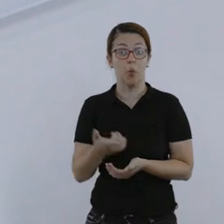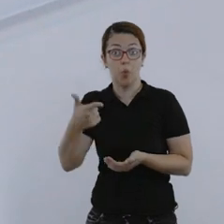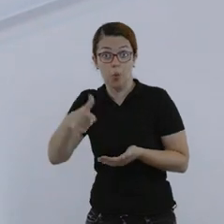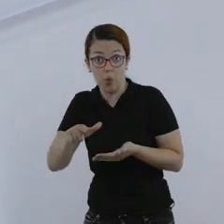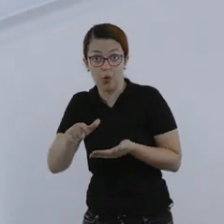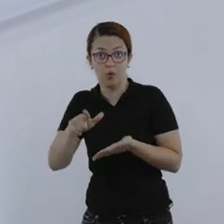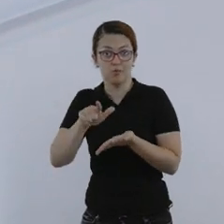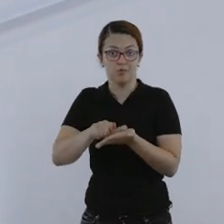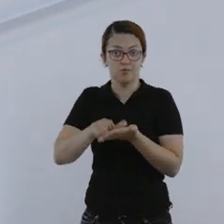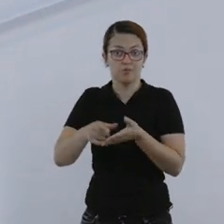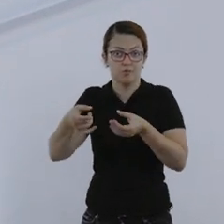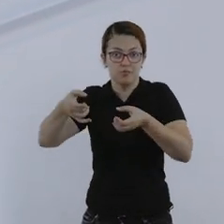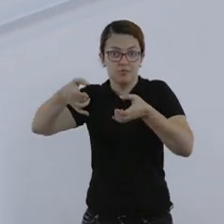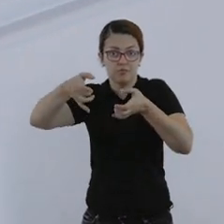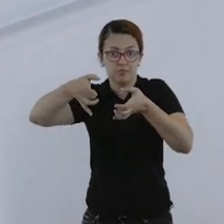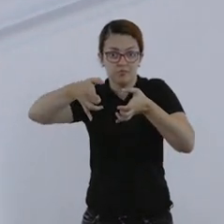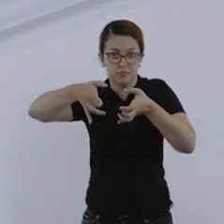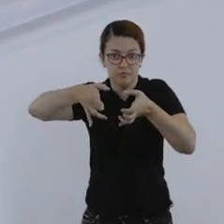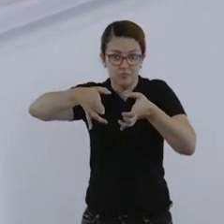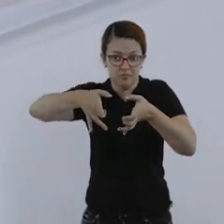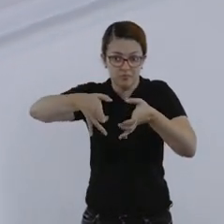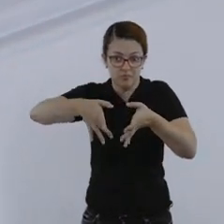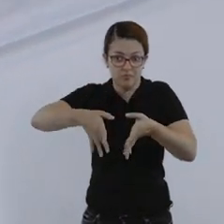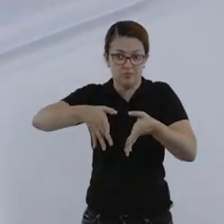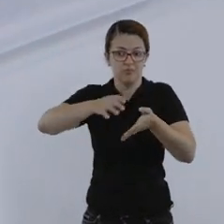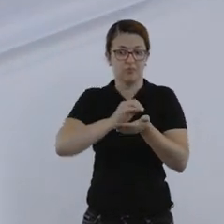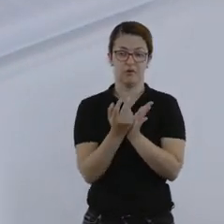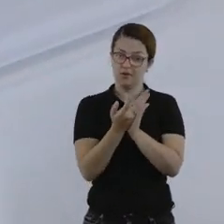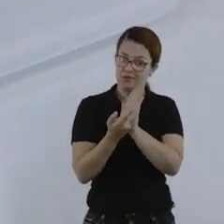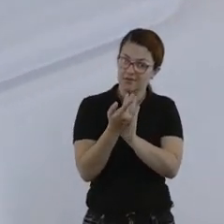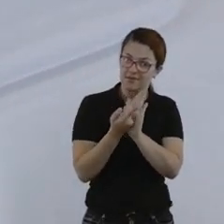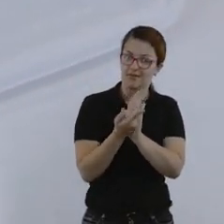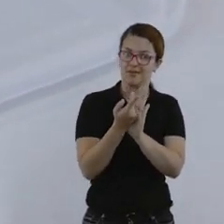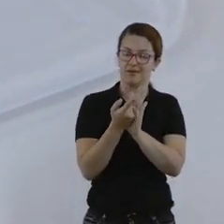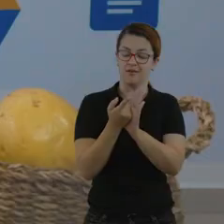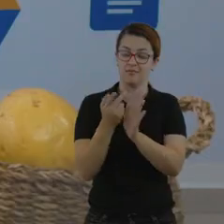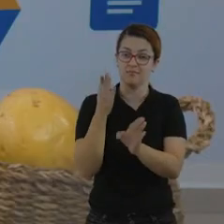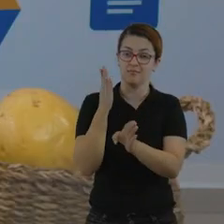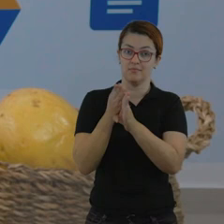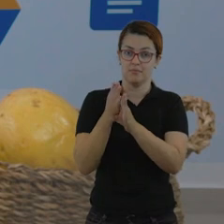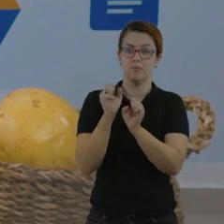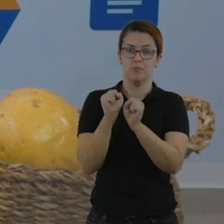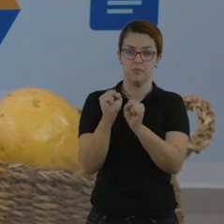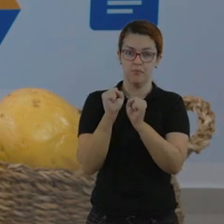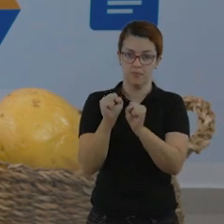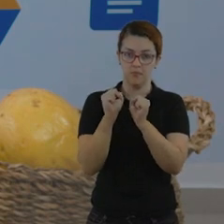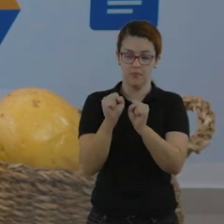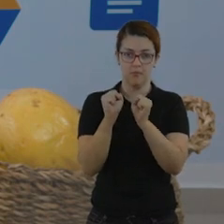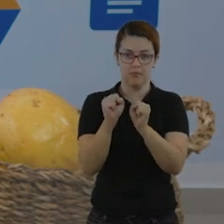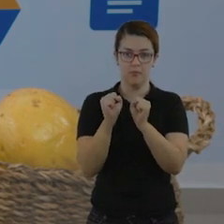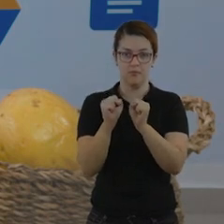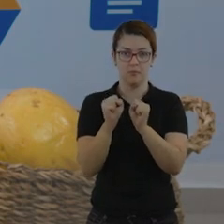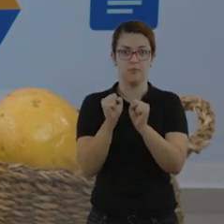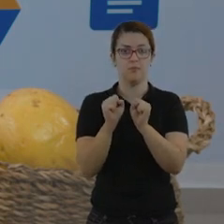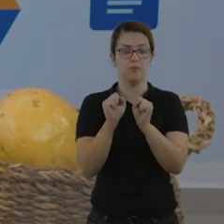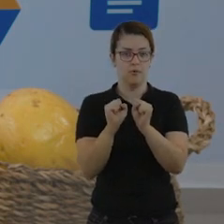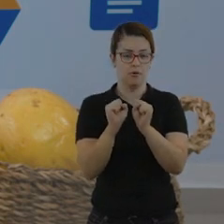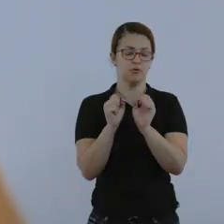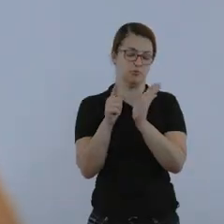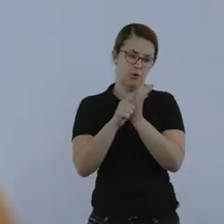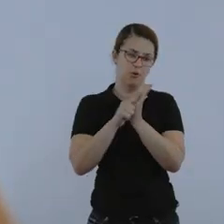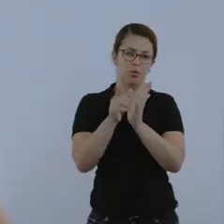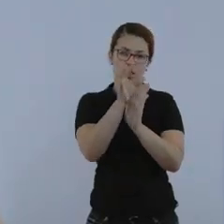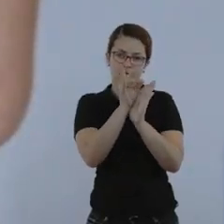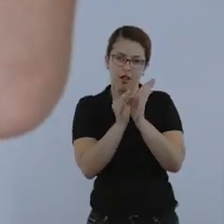aqui, o coração. Esses eles não tinham nada na frente, mas você pode fazer assim, com alguns detalhes